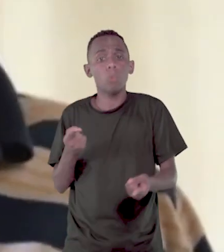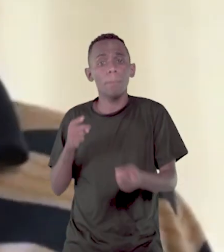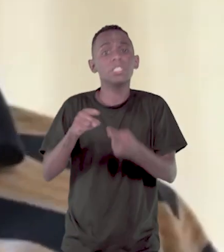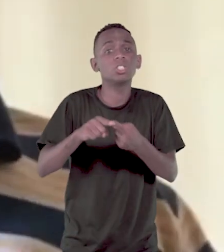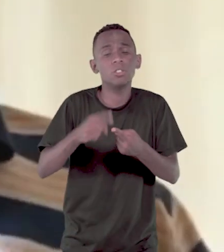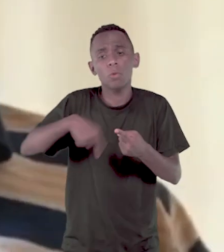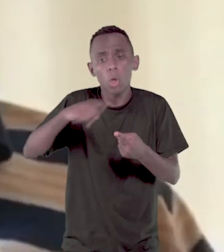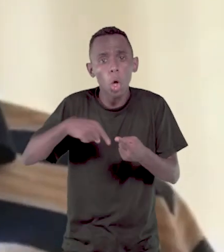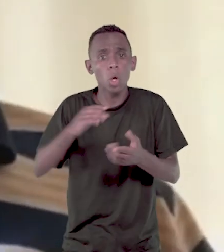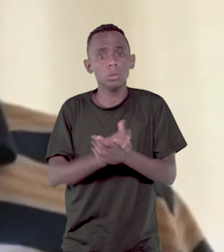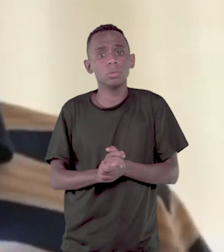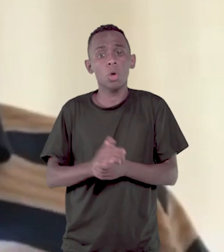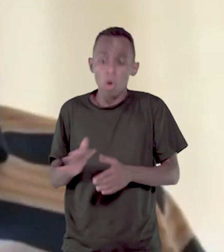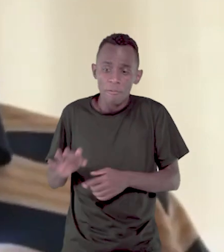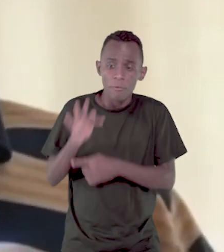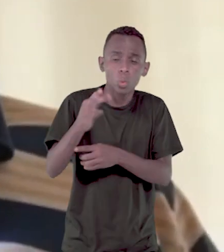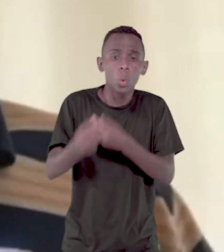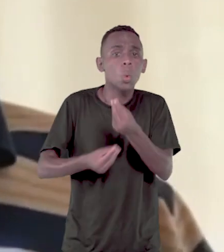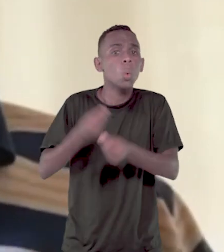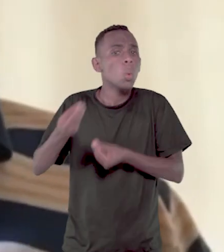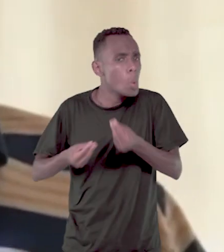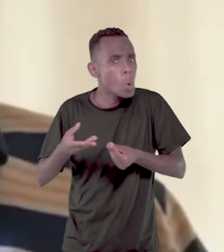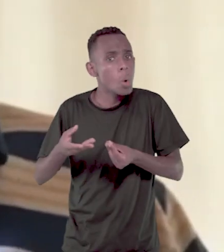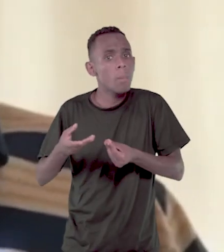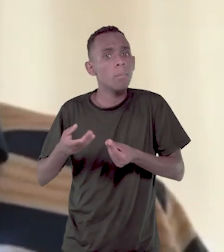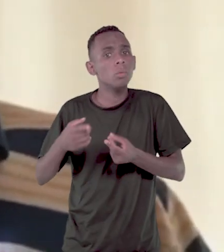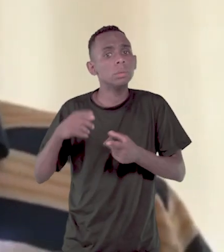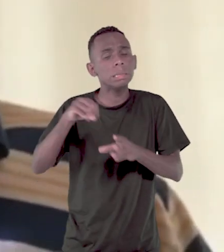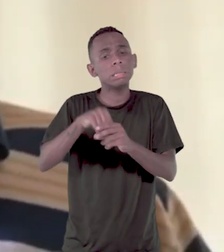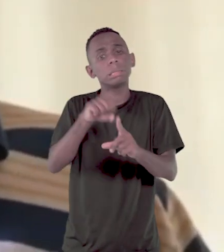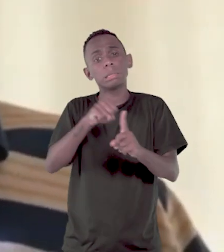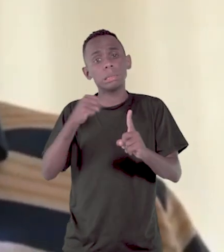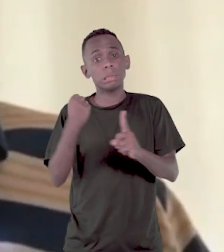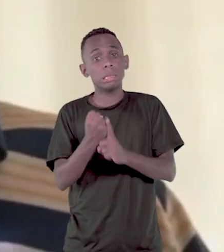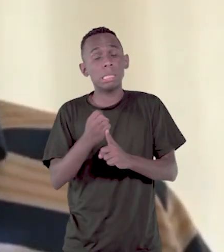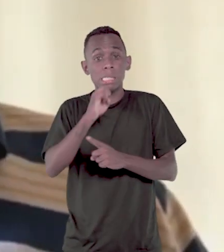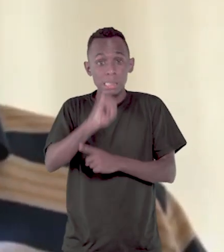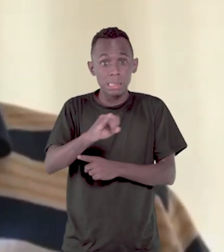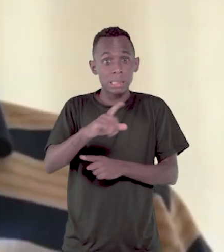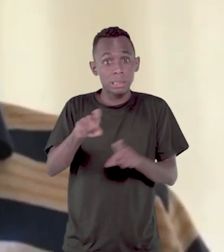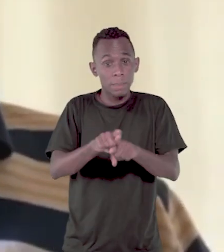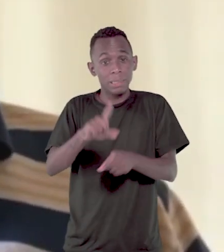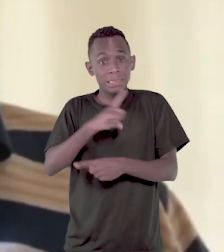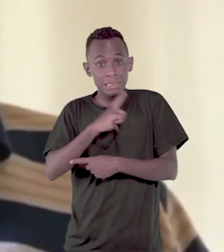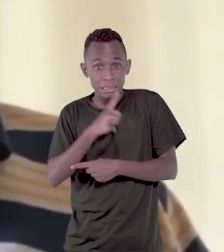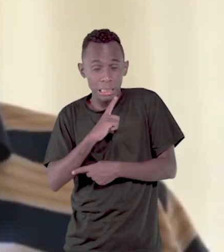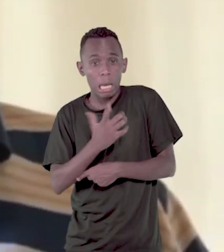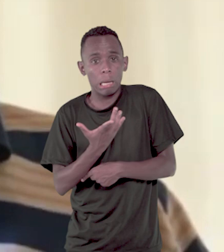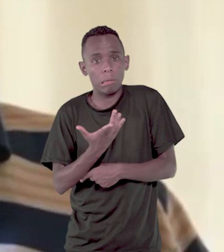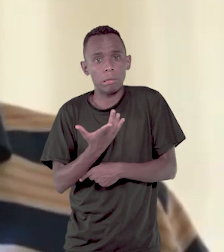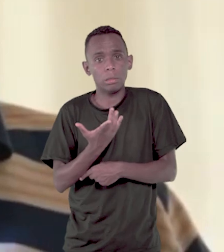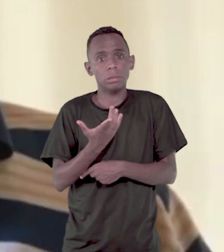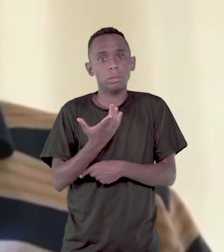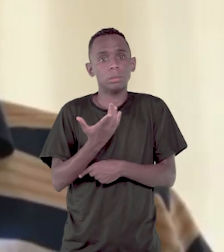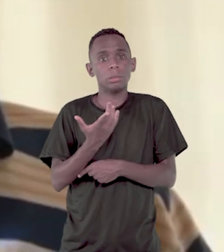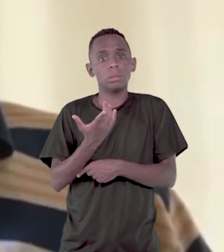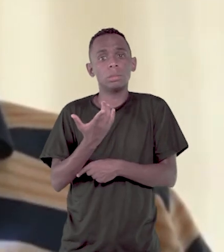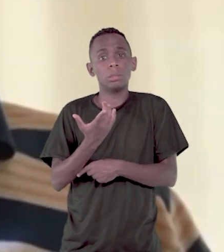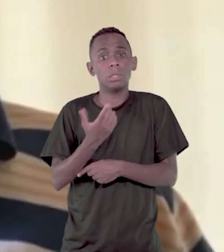Qual o lugar que nós ocupamos individualmente nessa sociedade, e se há algum tipo